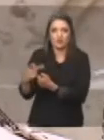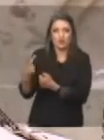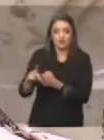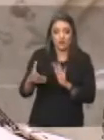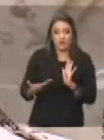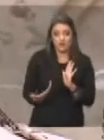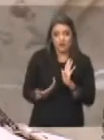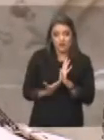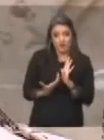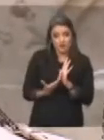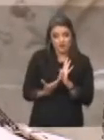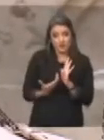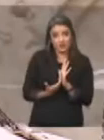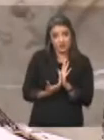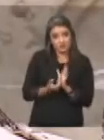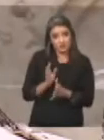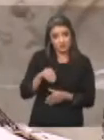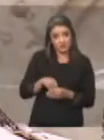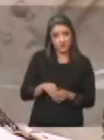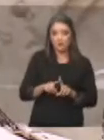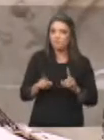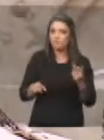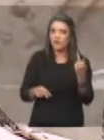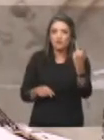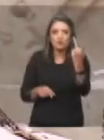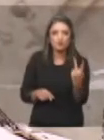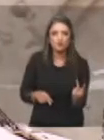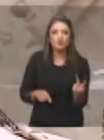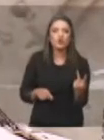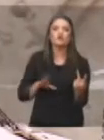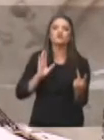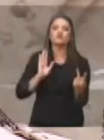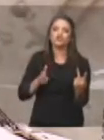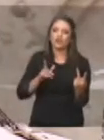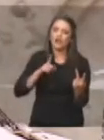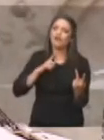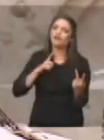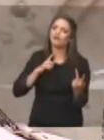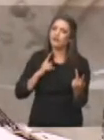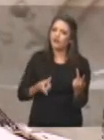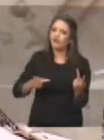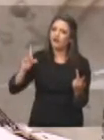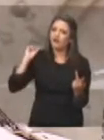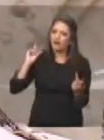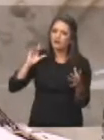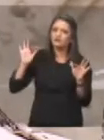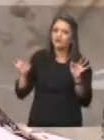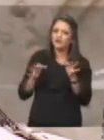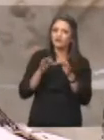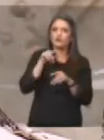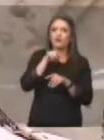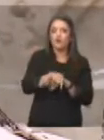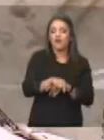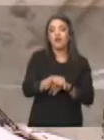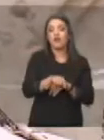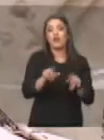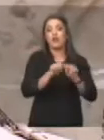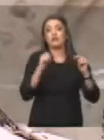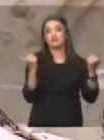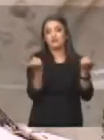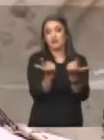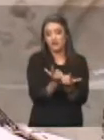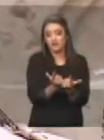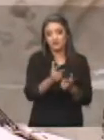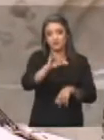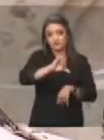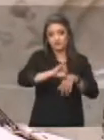de Deputados, sabendo que ambos cumulavam cargo nos gabinetes de liderança da Assembleia Legislativa, em